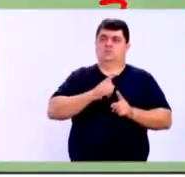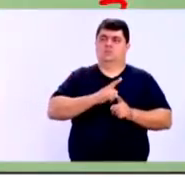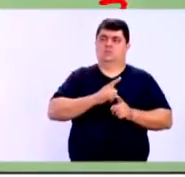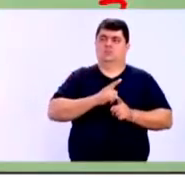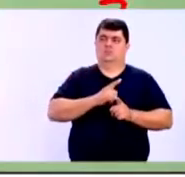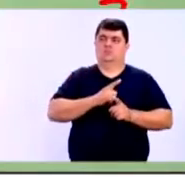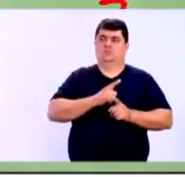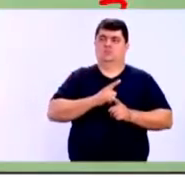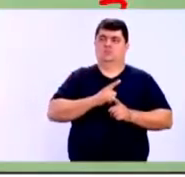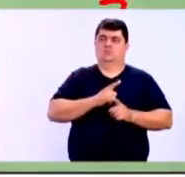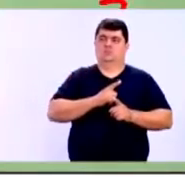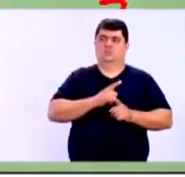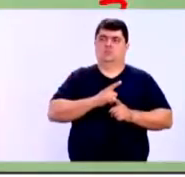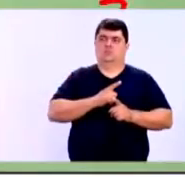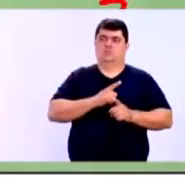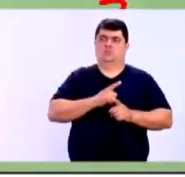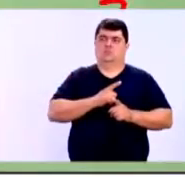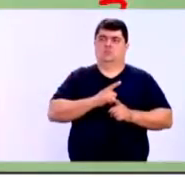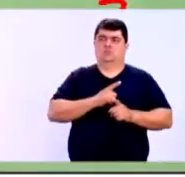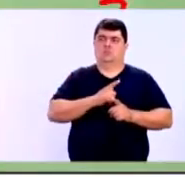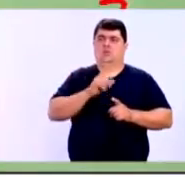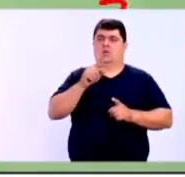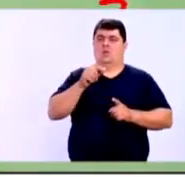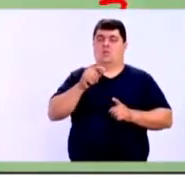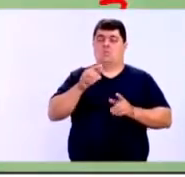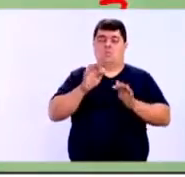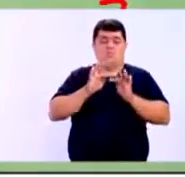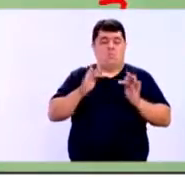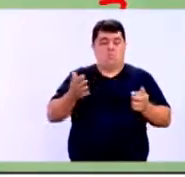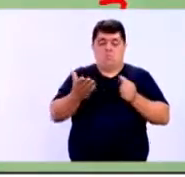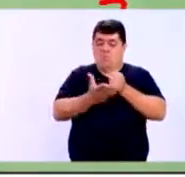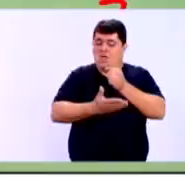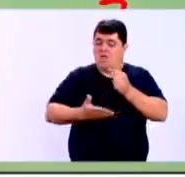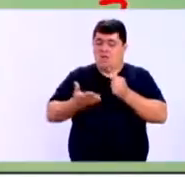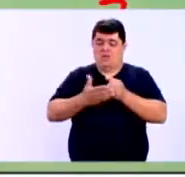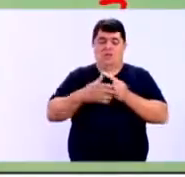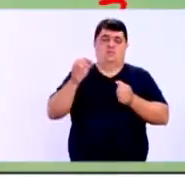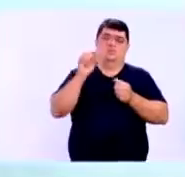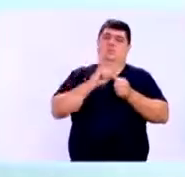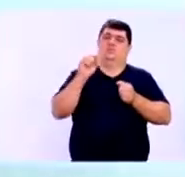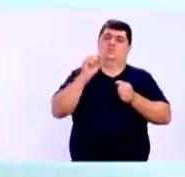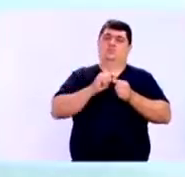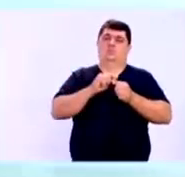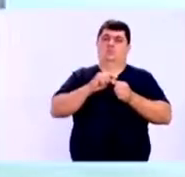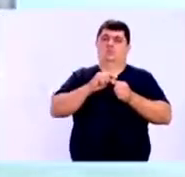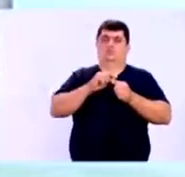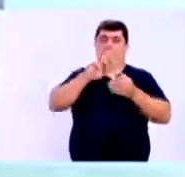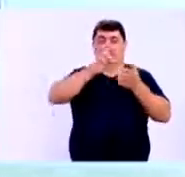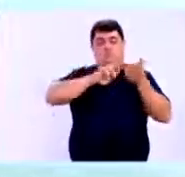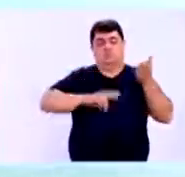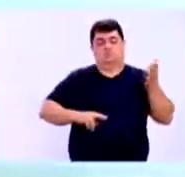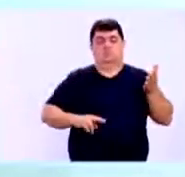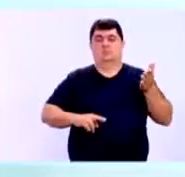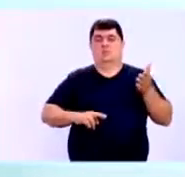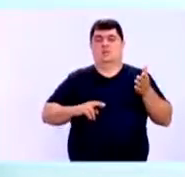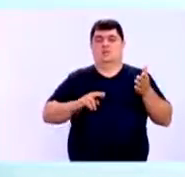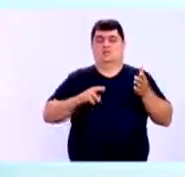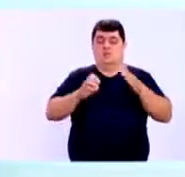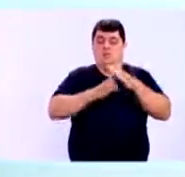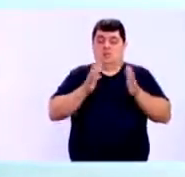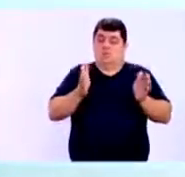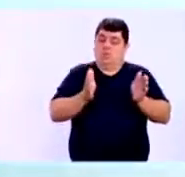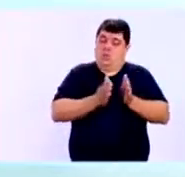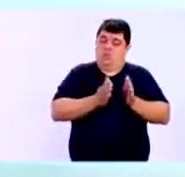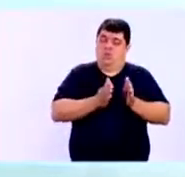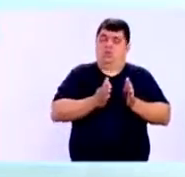desse modo, é a forma básica que se fazem se faz nessas pequenas empresas. Na